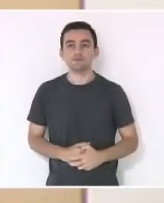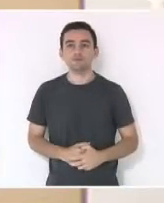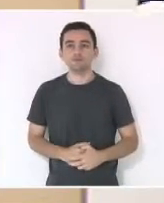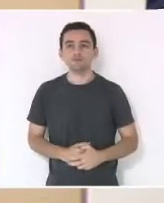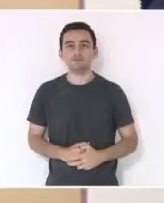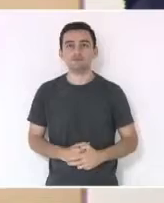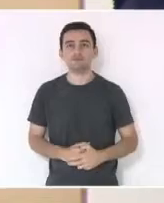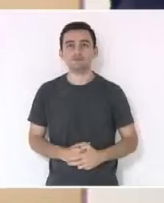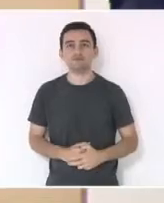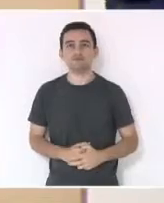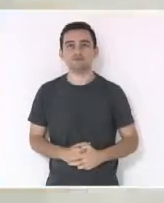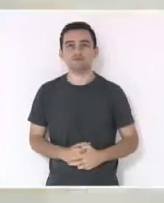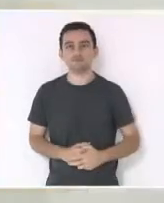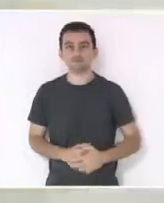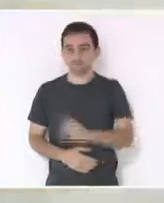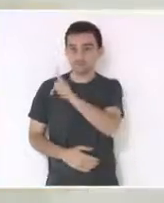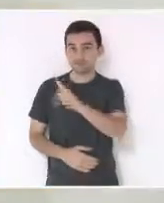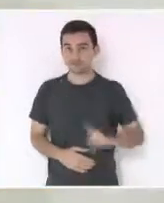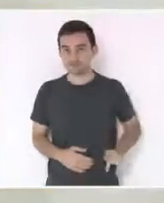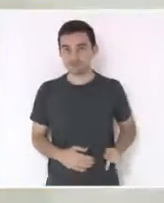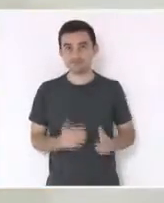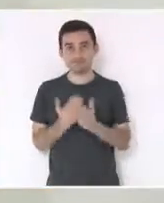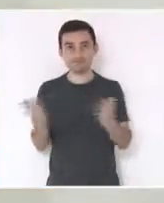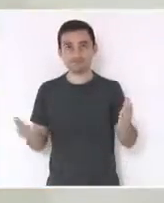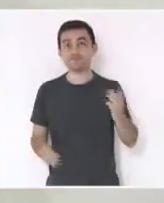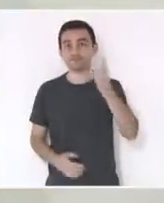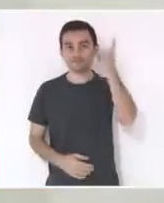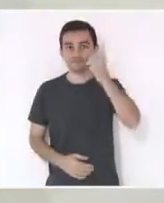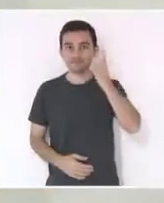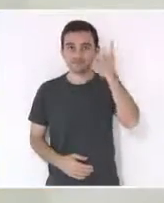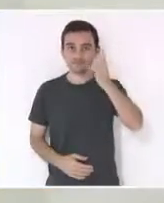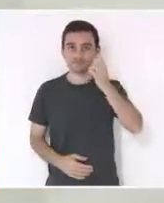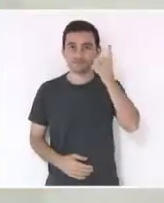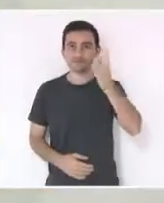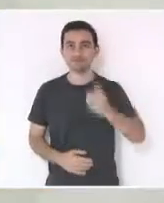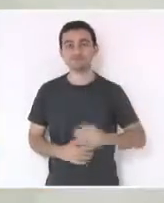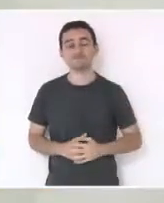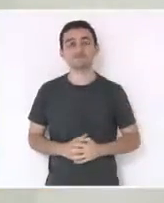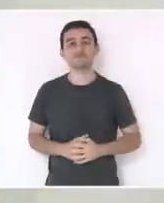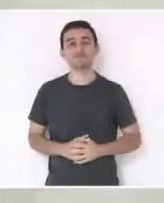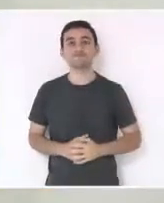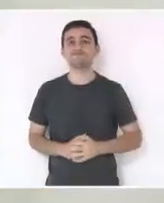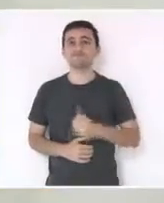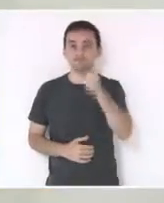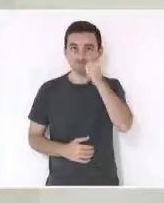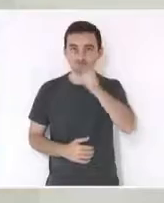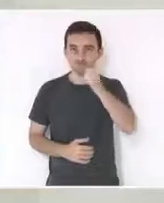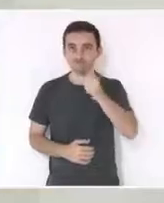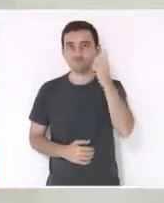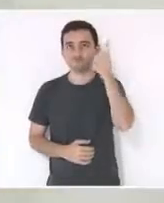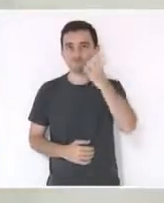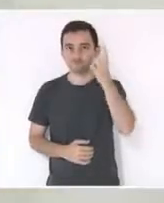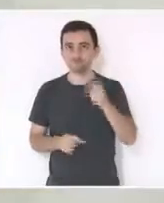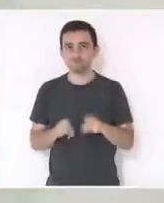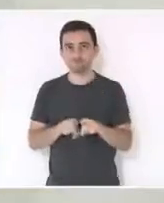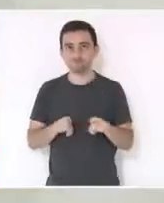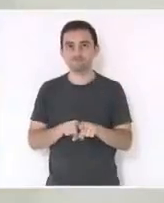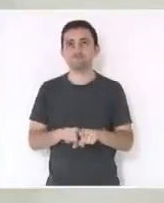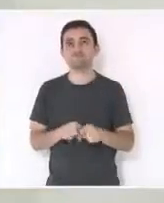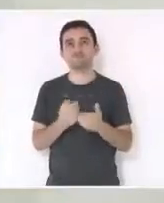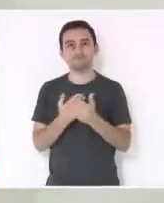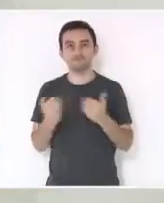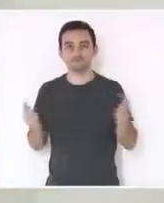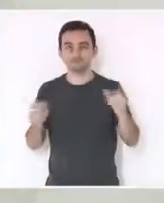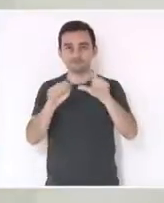presidente os deputados senhoras deputadas telespectadores da tv ao ouvinte da rádio